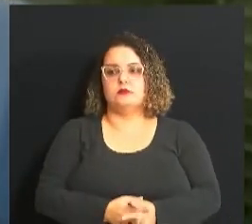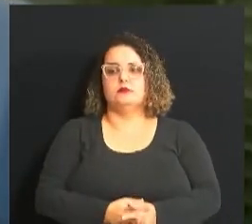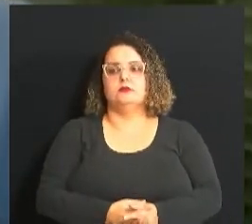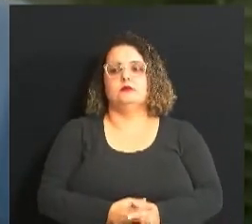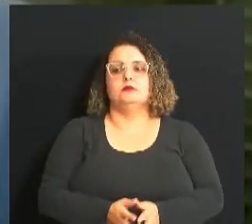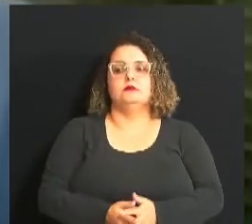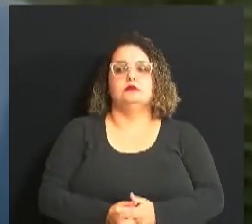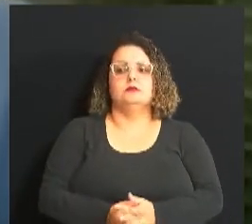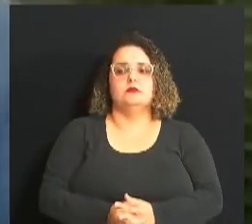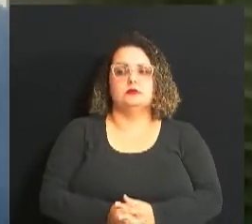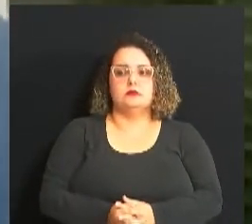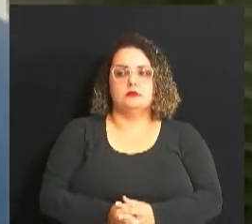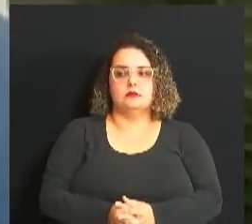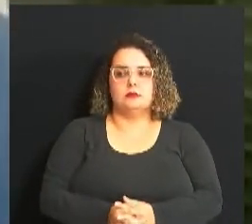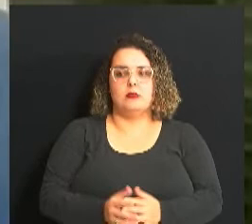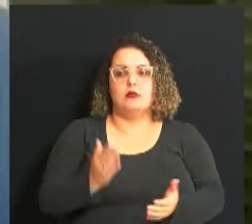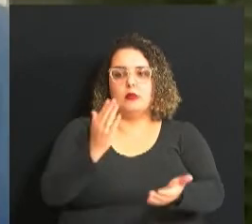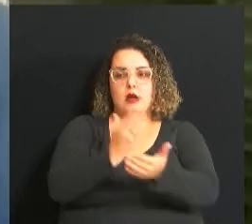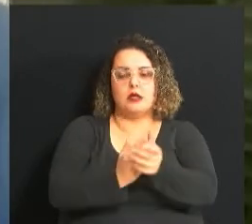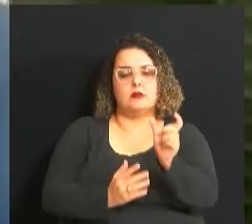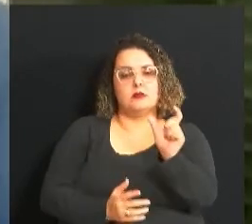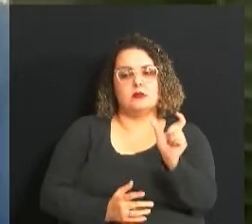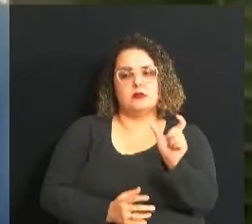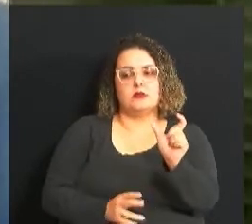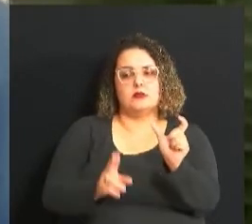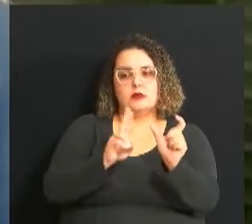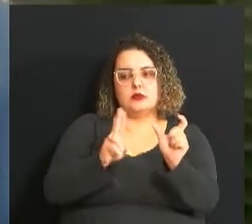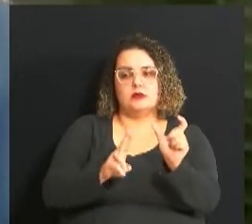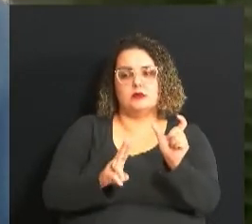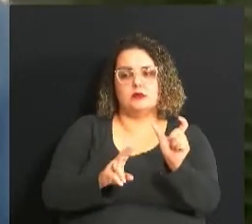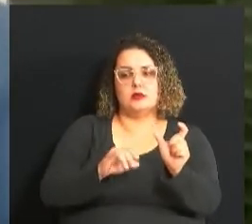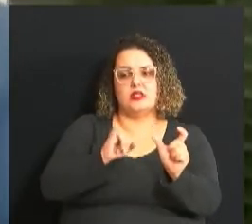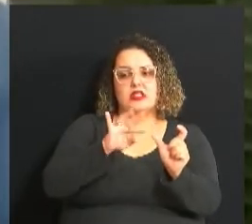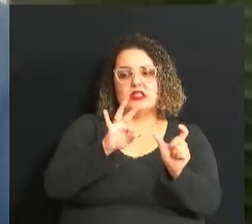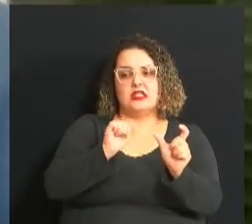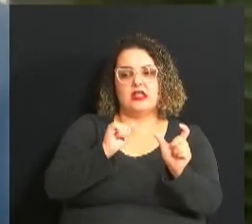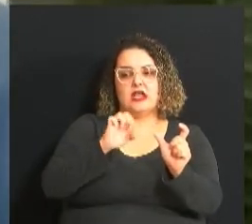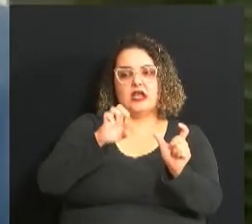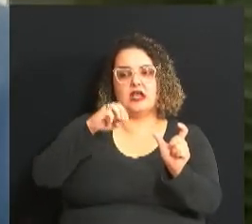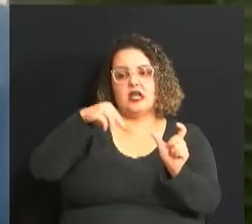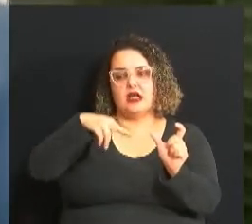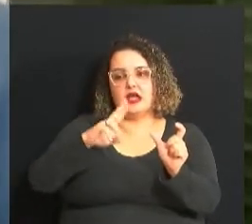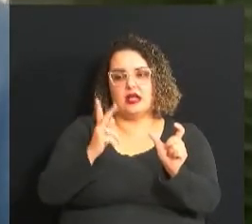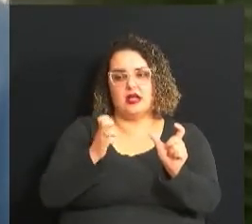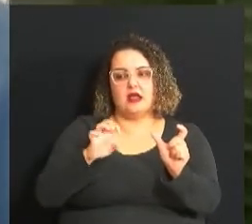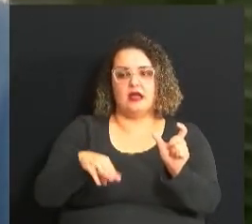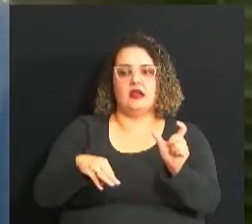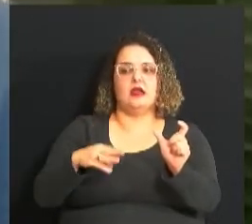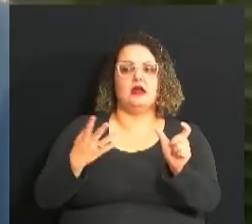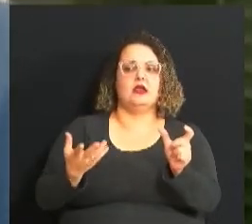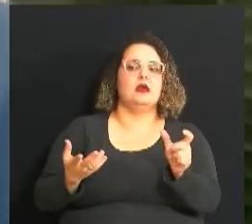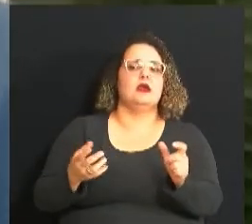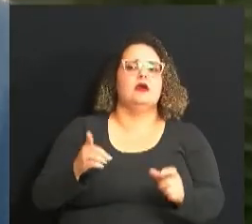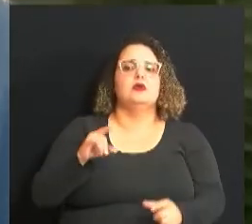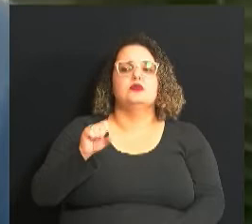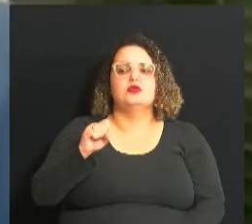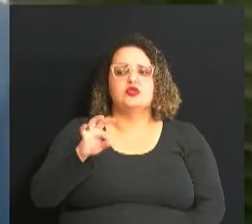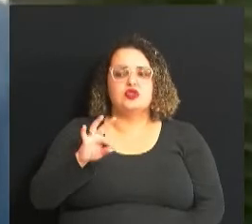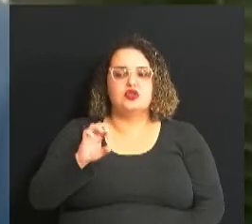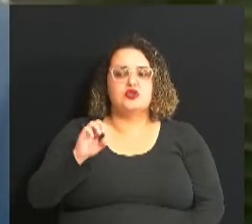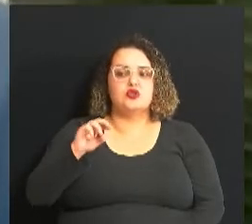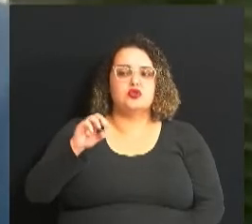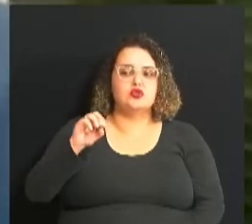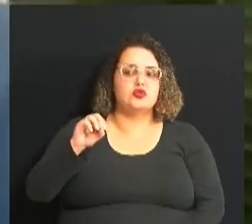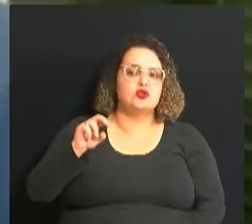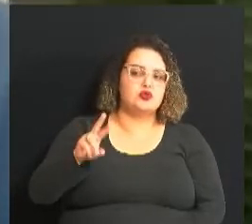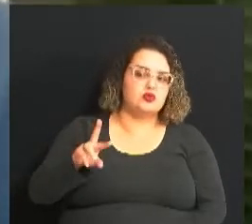deixou de usar essa palavra, andropausa. A gente fala em DAEM, que é um distúrbio de diminuição de